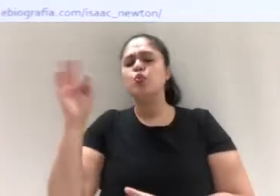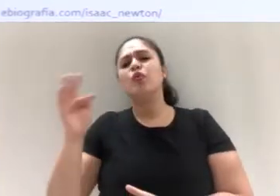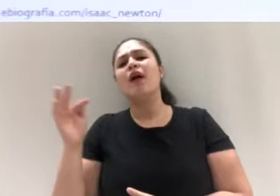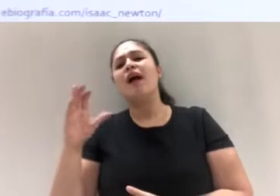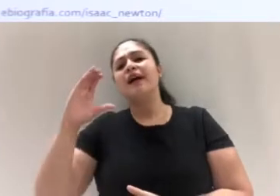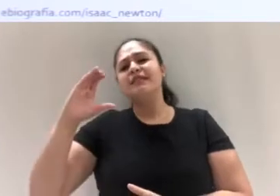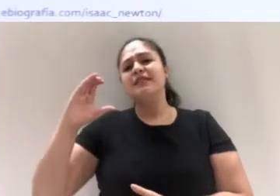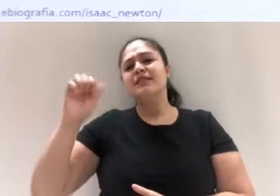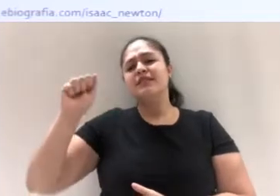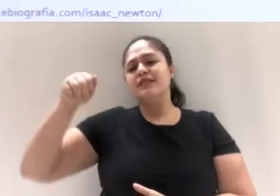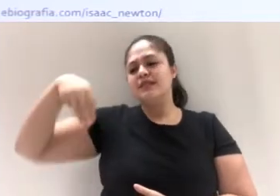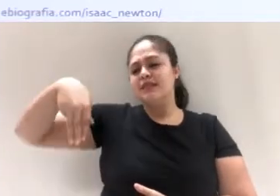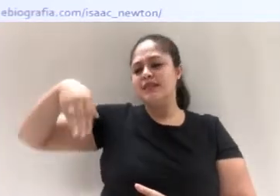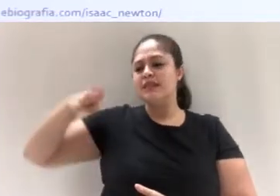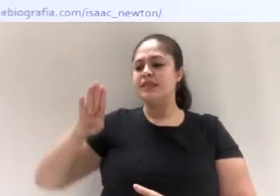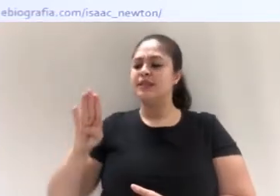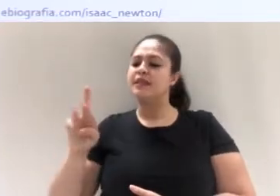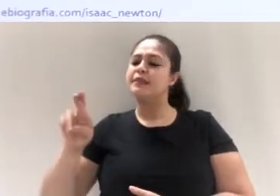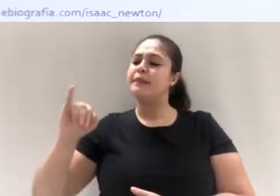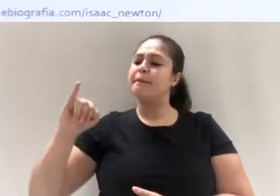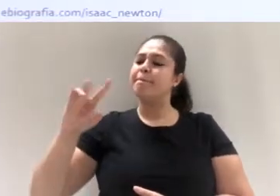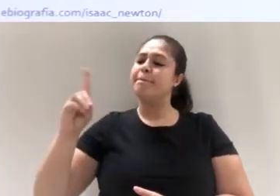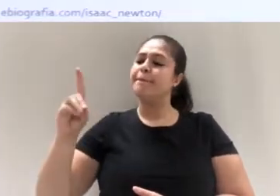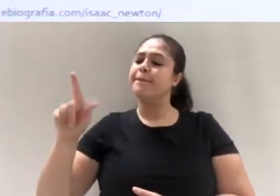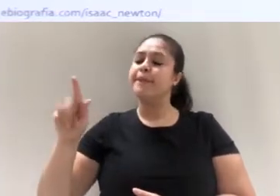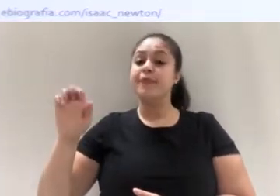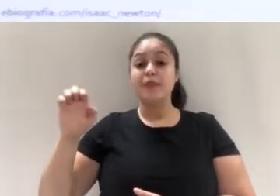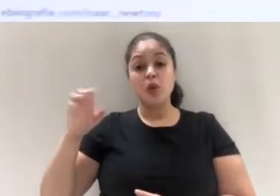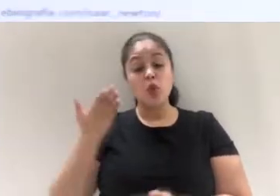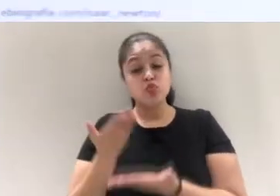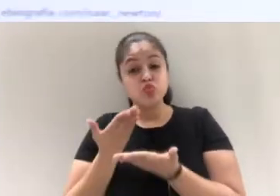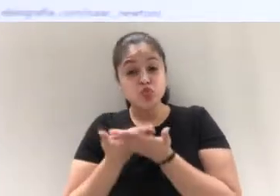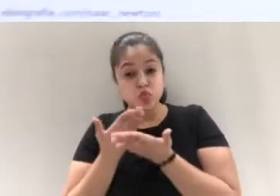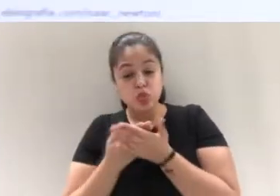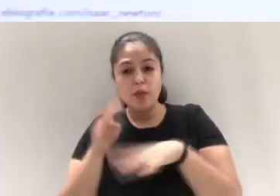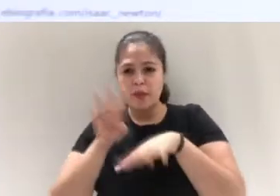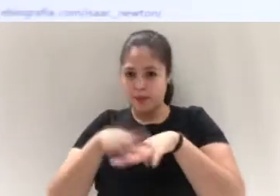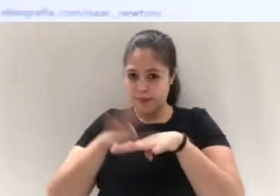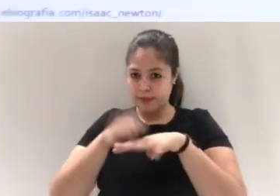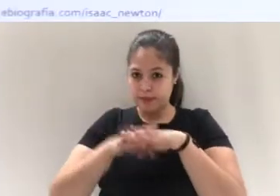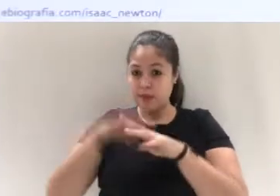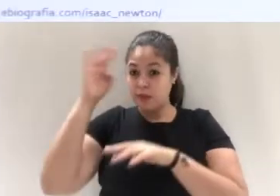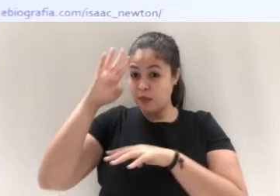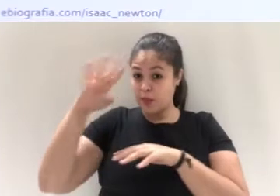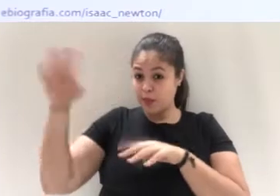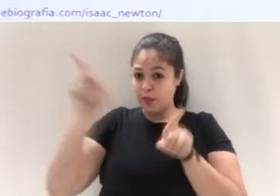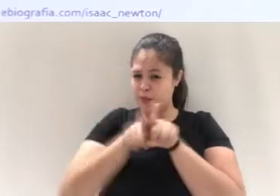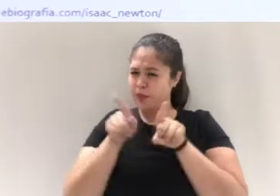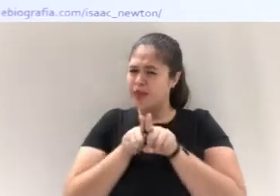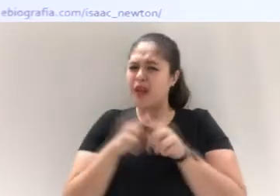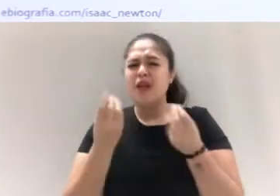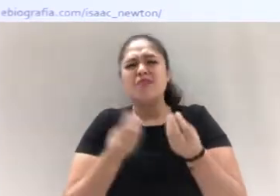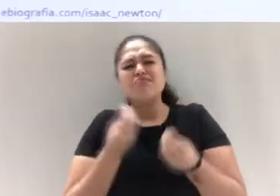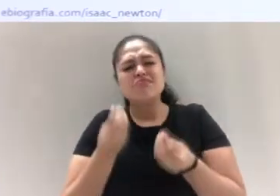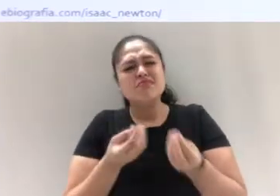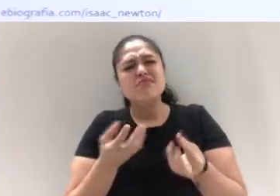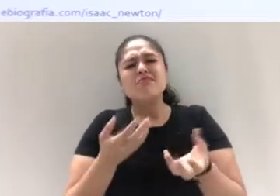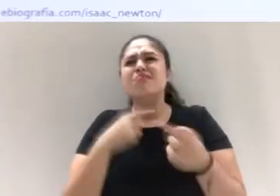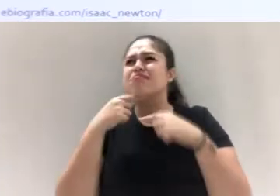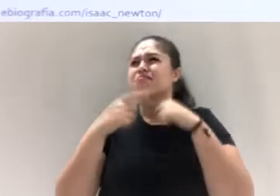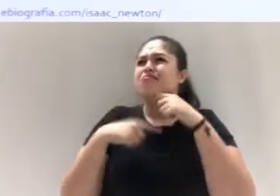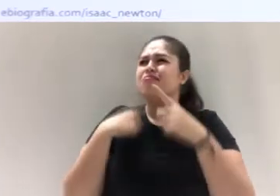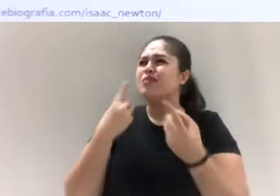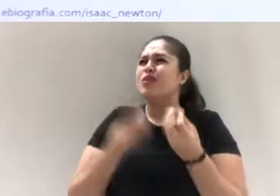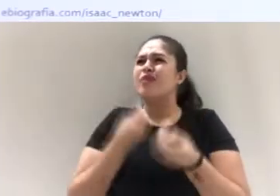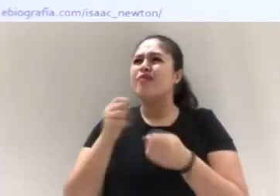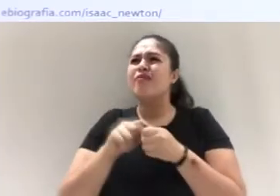em matemática e filosofia, e ele se formulou a mesma pergunta: o que